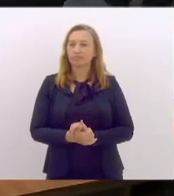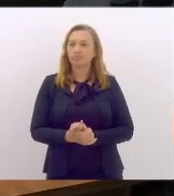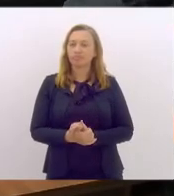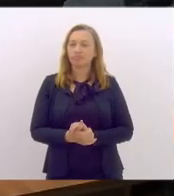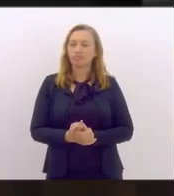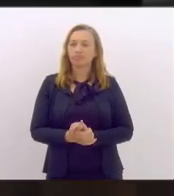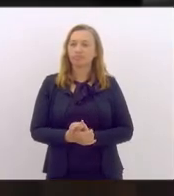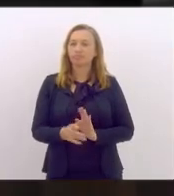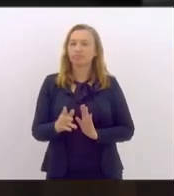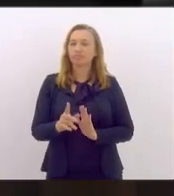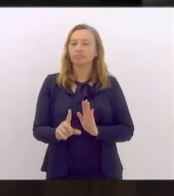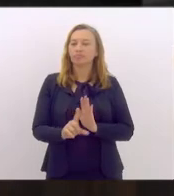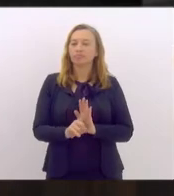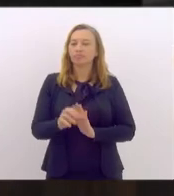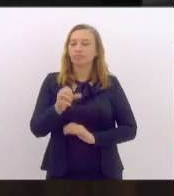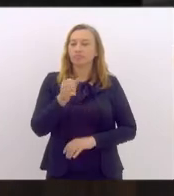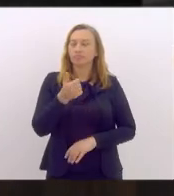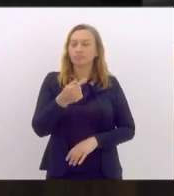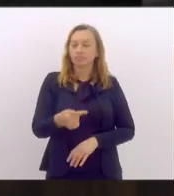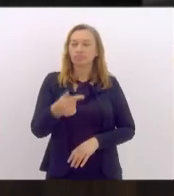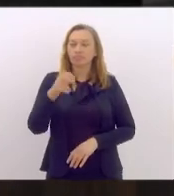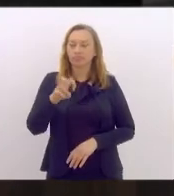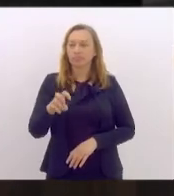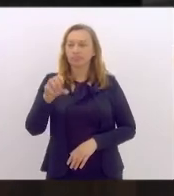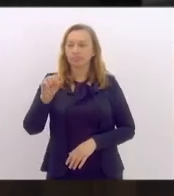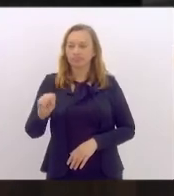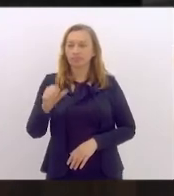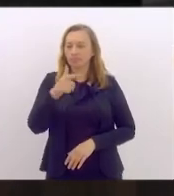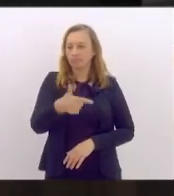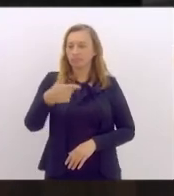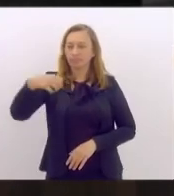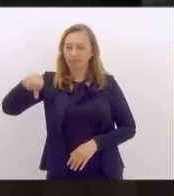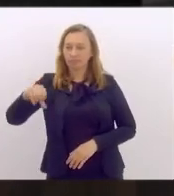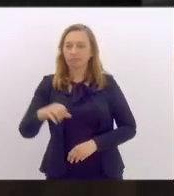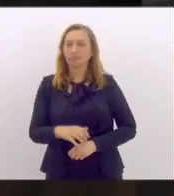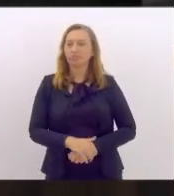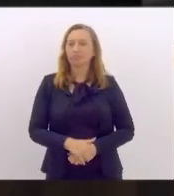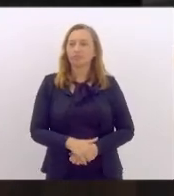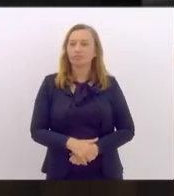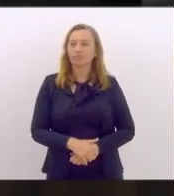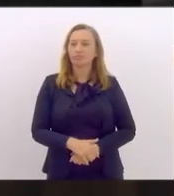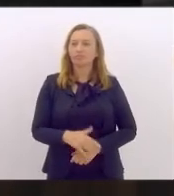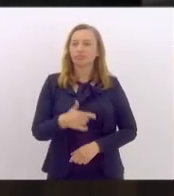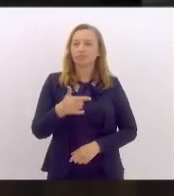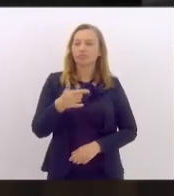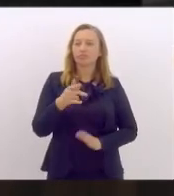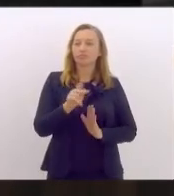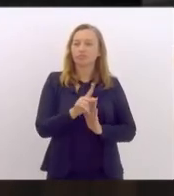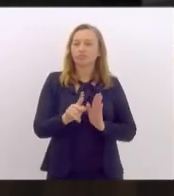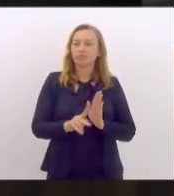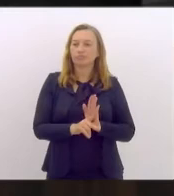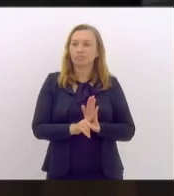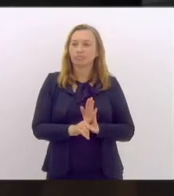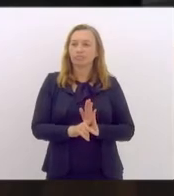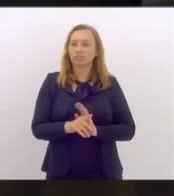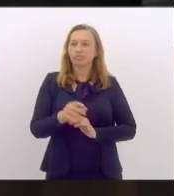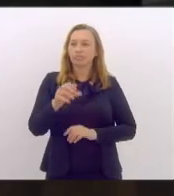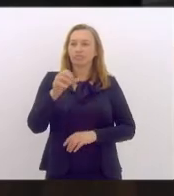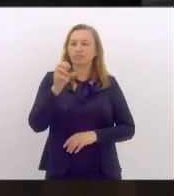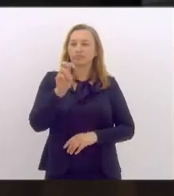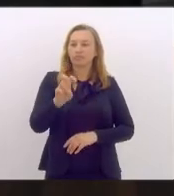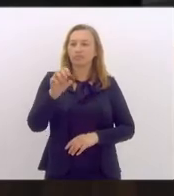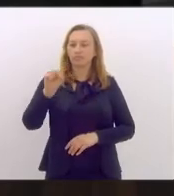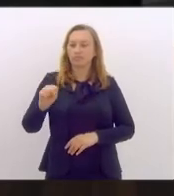projeto de lei número 758 de 2019 projeto de lei número